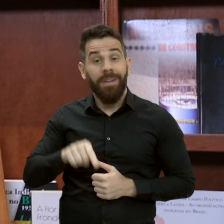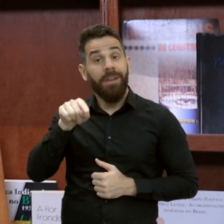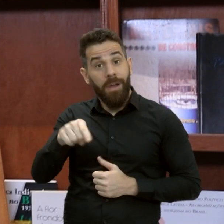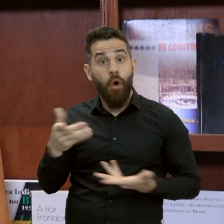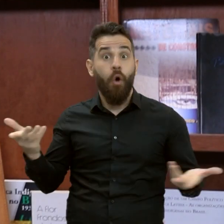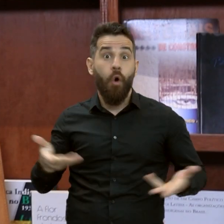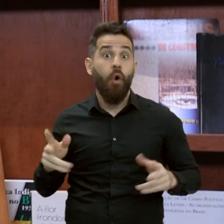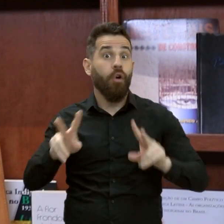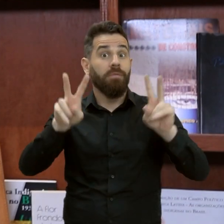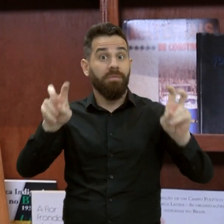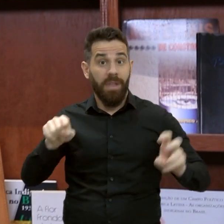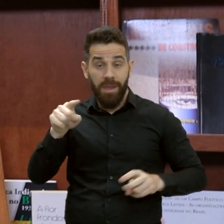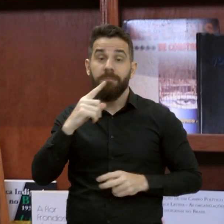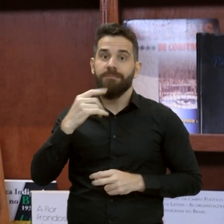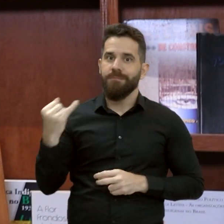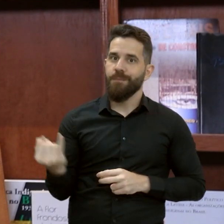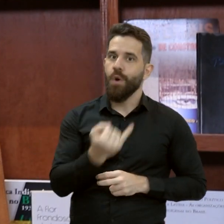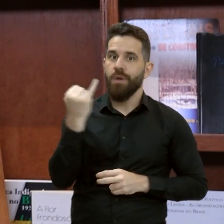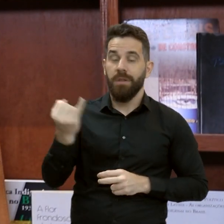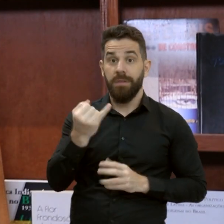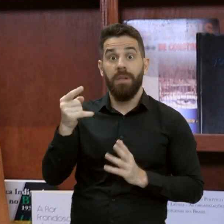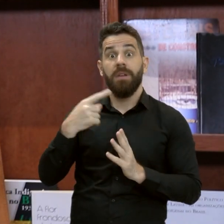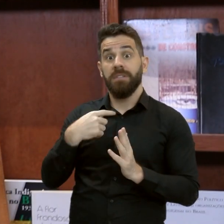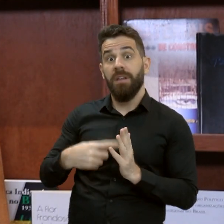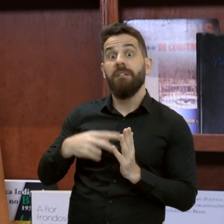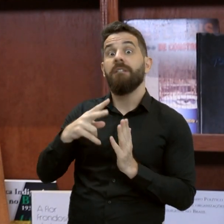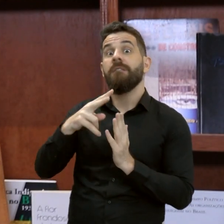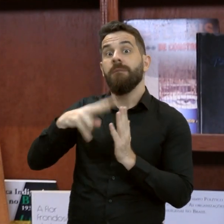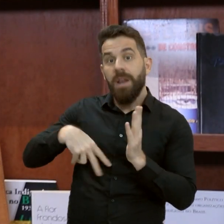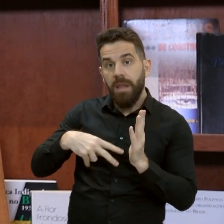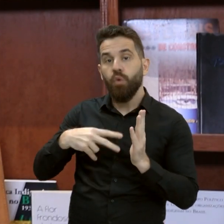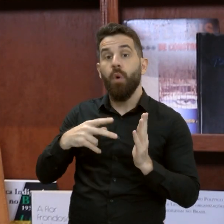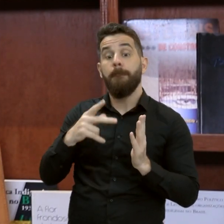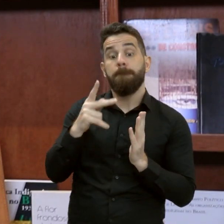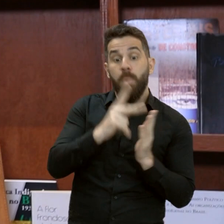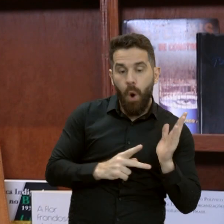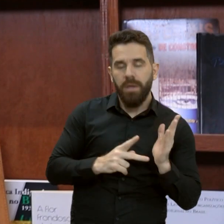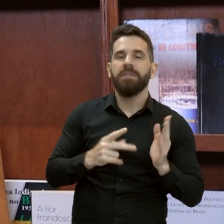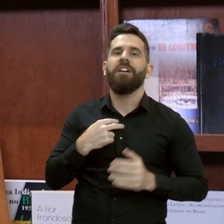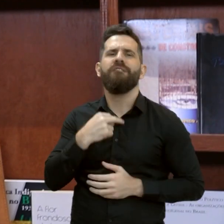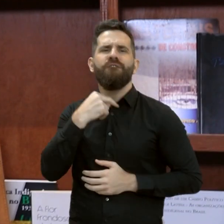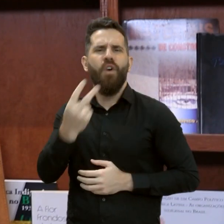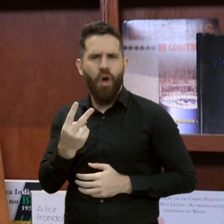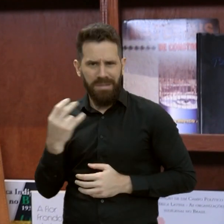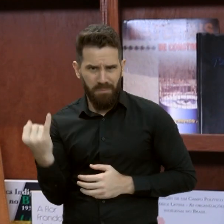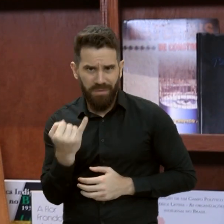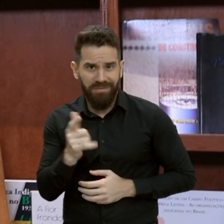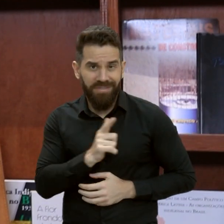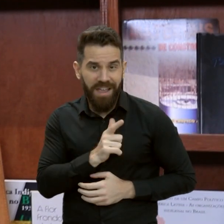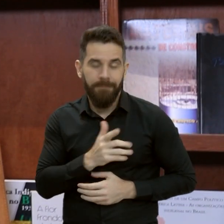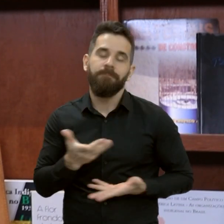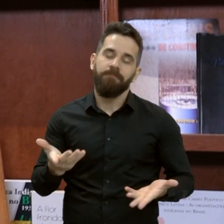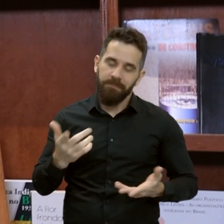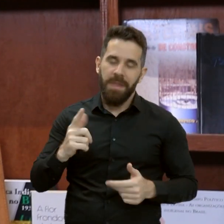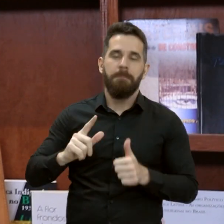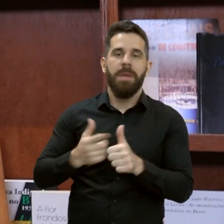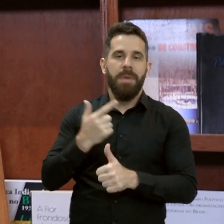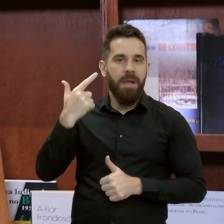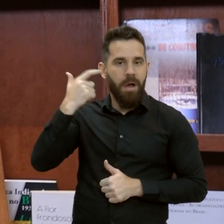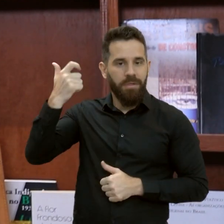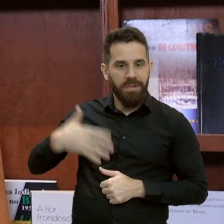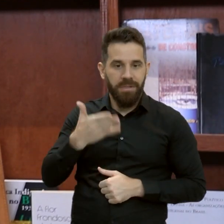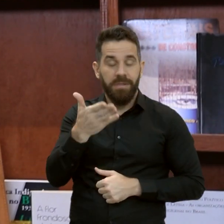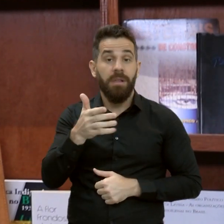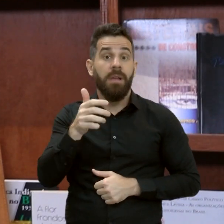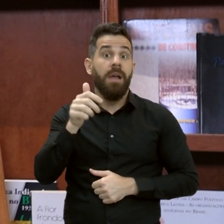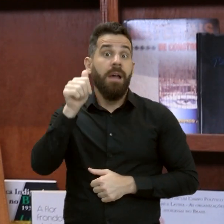da voz na leitura da poesia. Antes eu faço a minha autodescrição. Sou a Ana Clelma, uma mulher negra